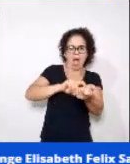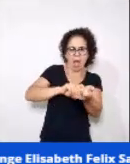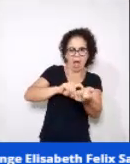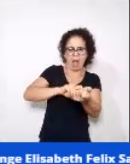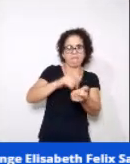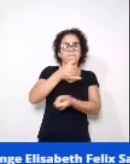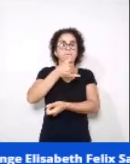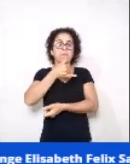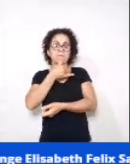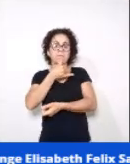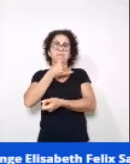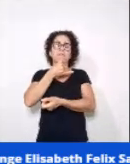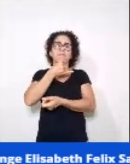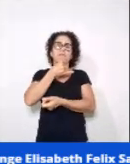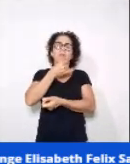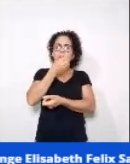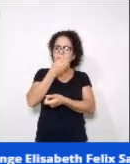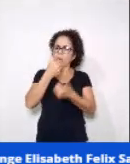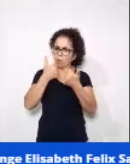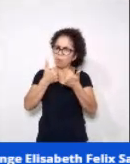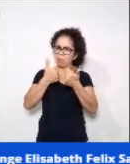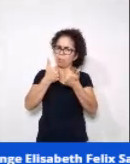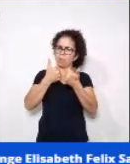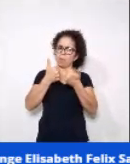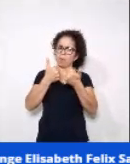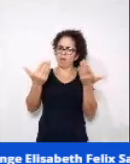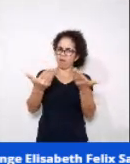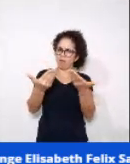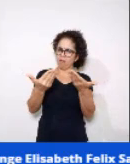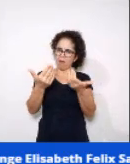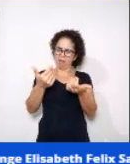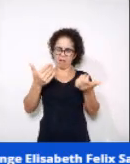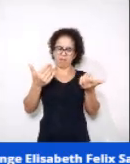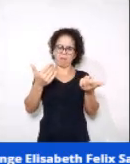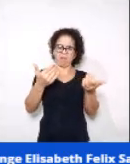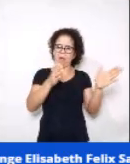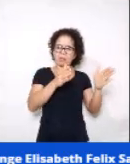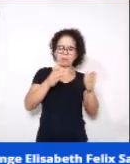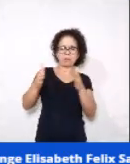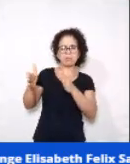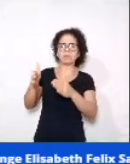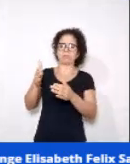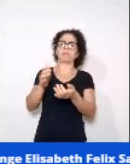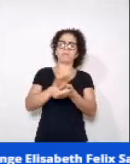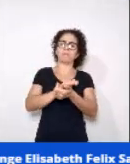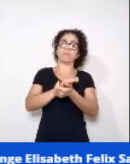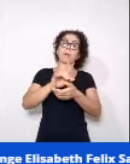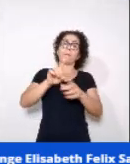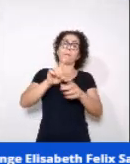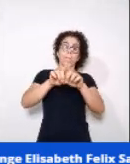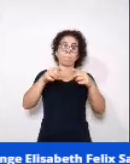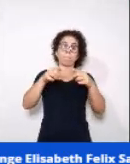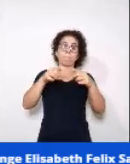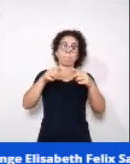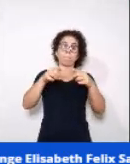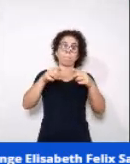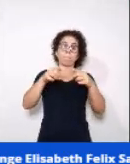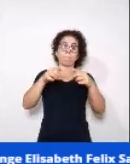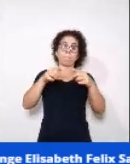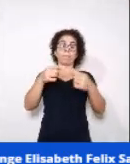realmente adequada para aquele momento. Felicidade, acho que é adequada a qualquer hora, né, gente? Mas a raiva, por exemplo,